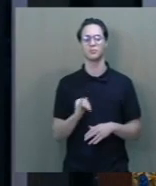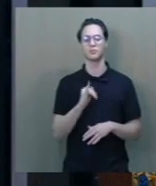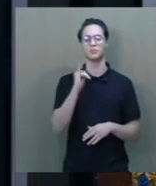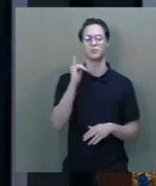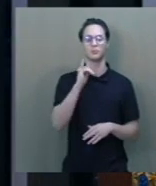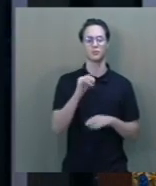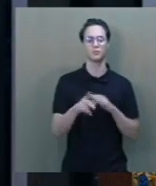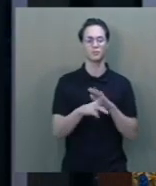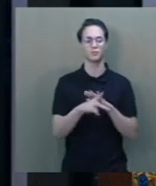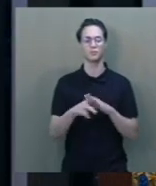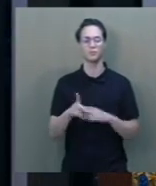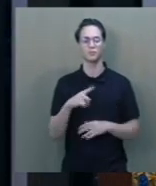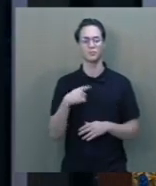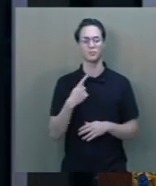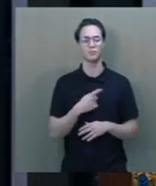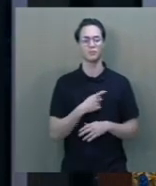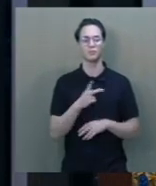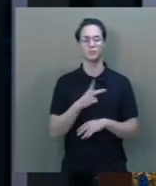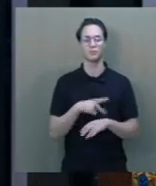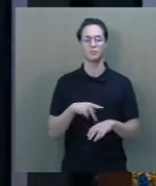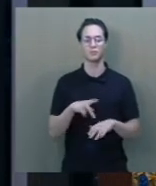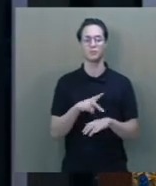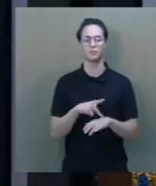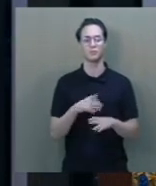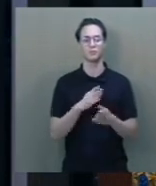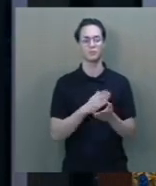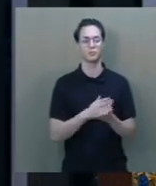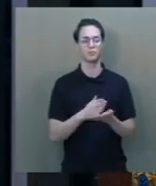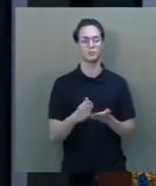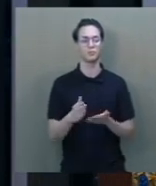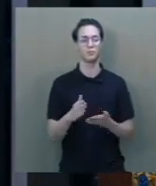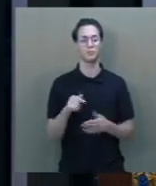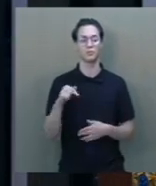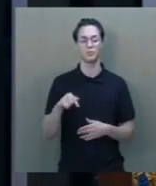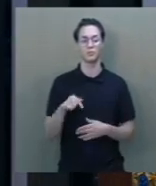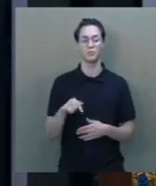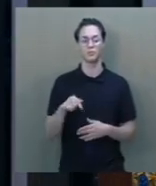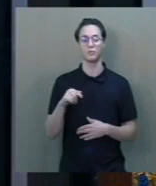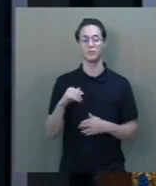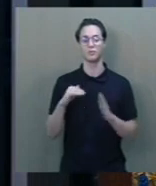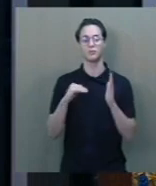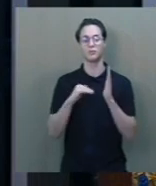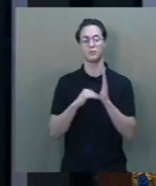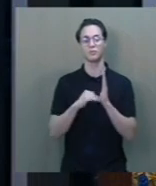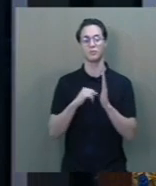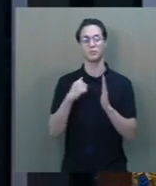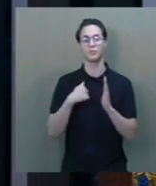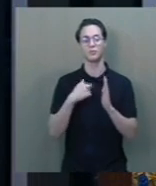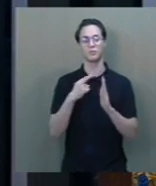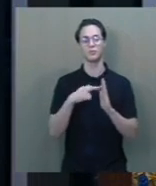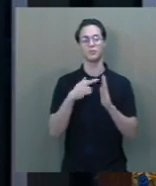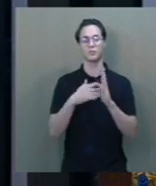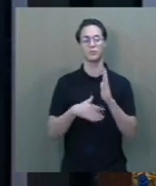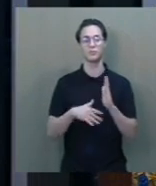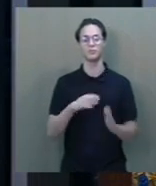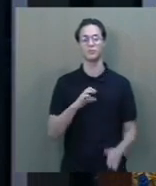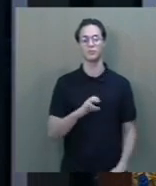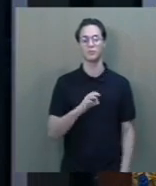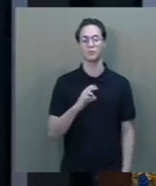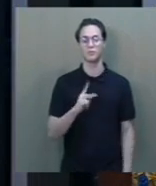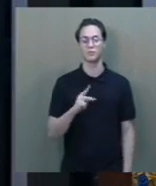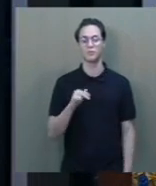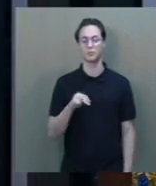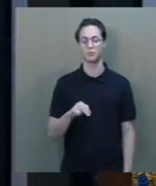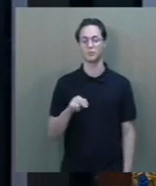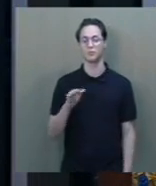país. Começo citando a minha iniciação no Senado Federal como relatora da CPMF,